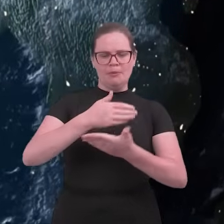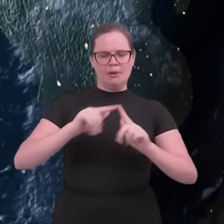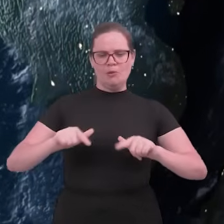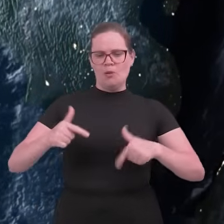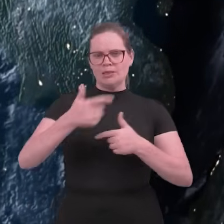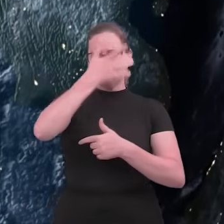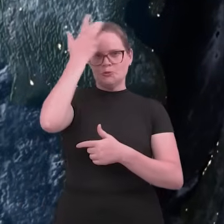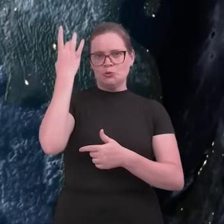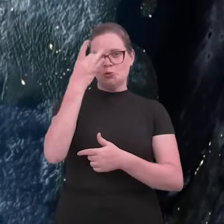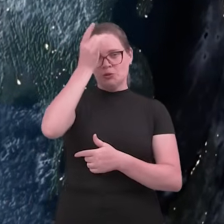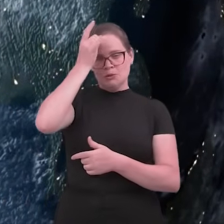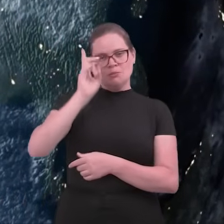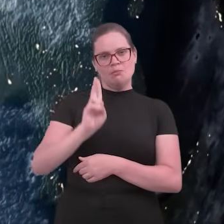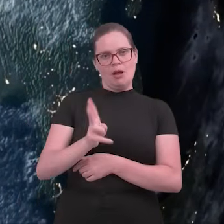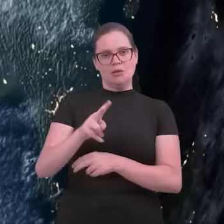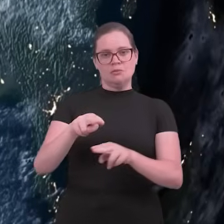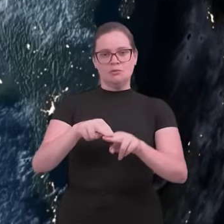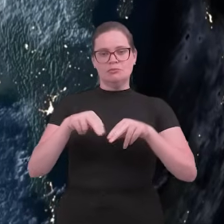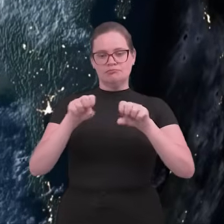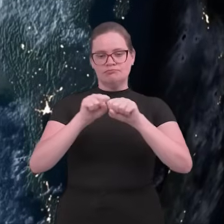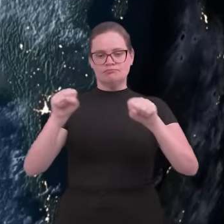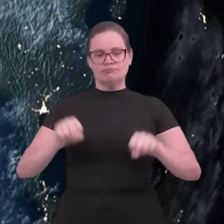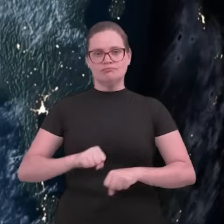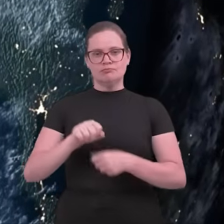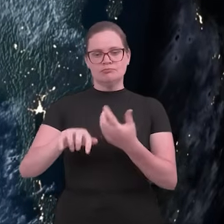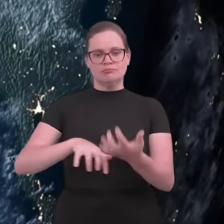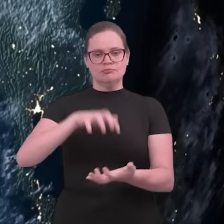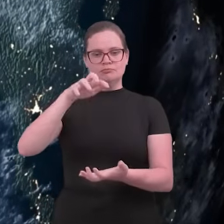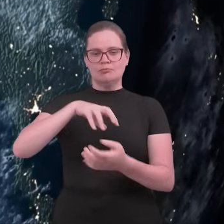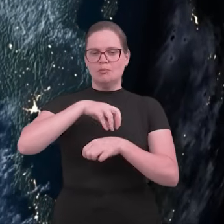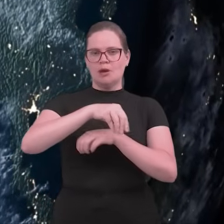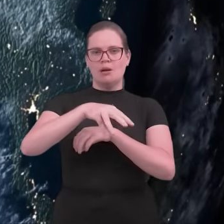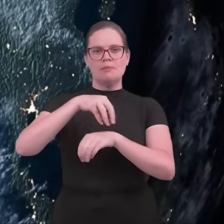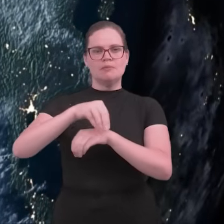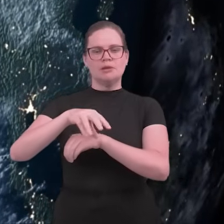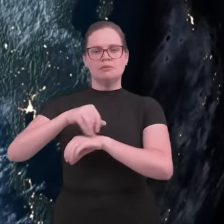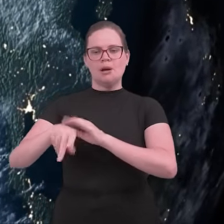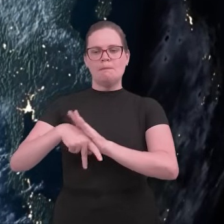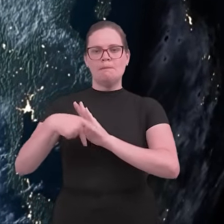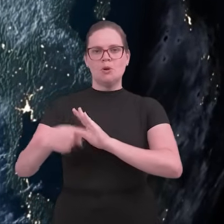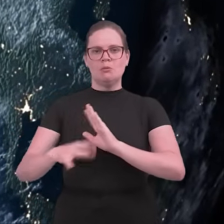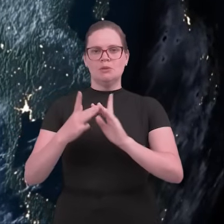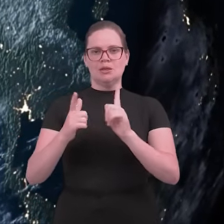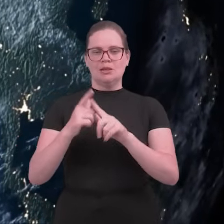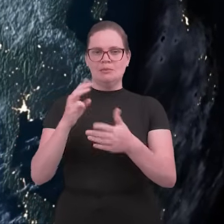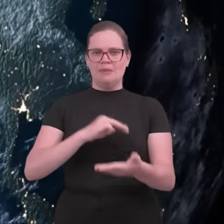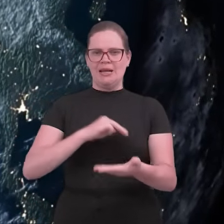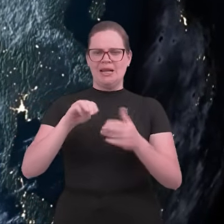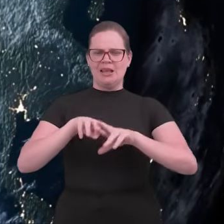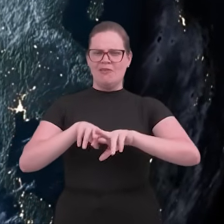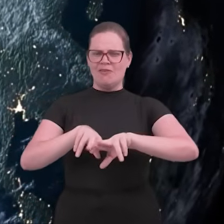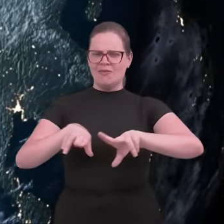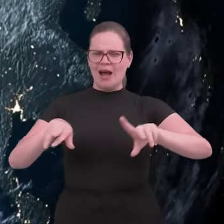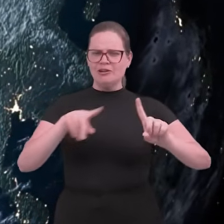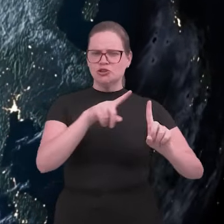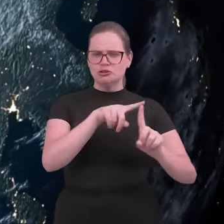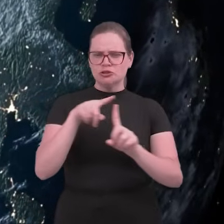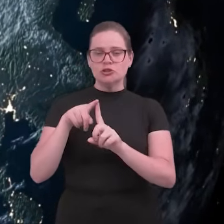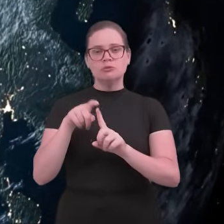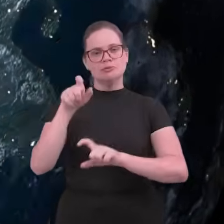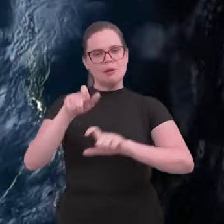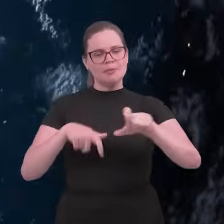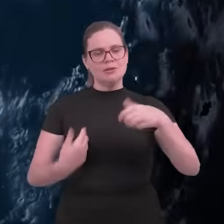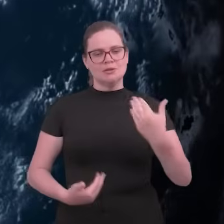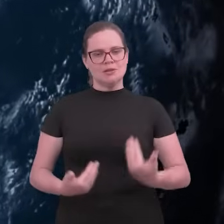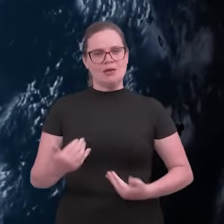espírito. Através do sistema de transmissão multiplataformas, os membros da Igreja Cristã Maranata de todo o